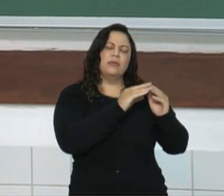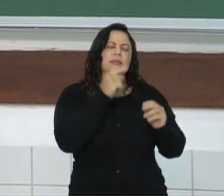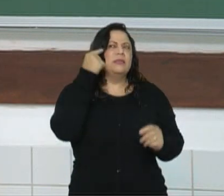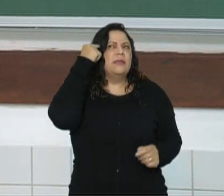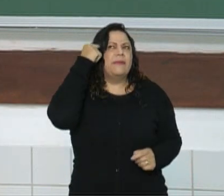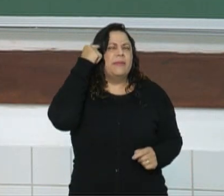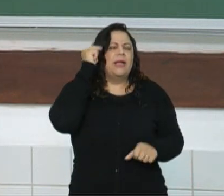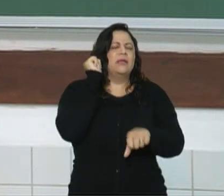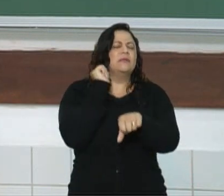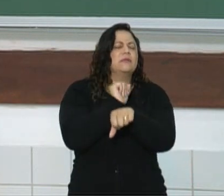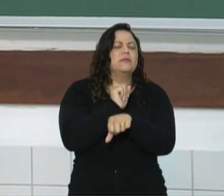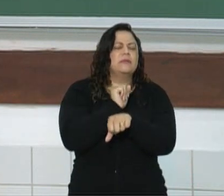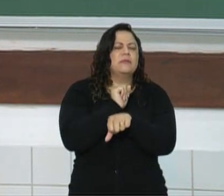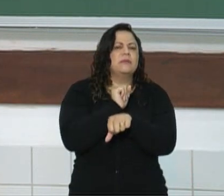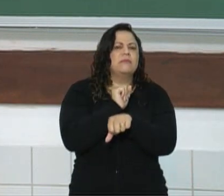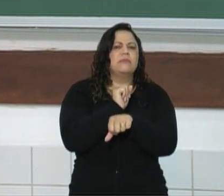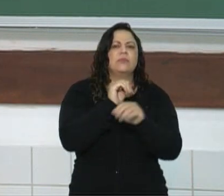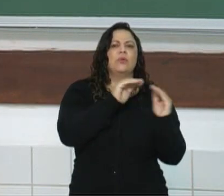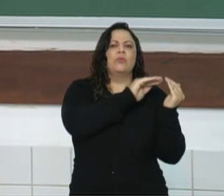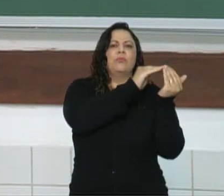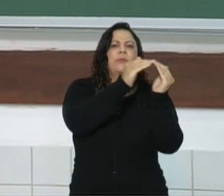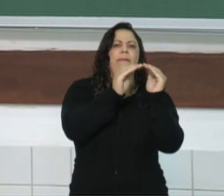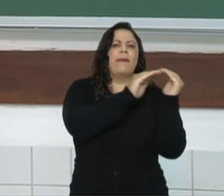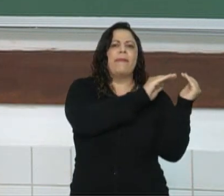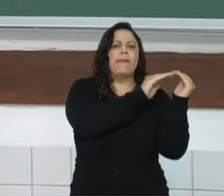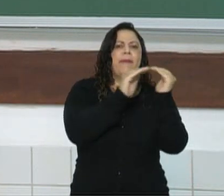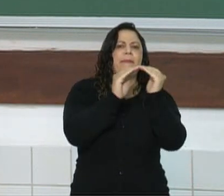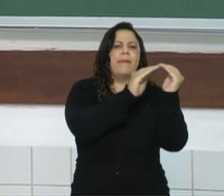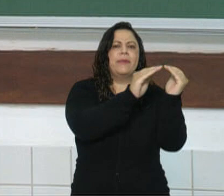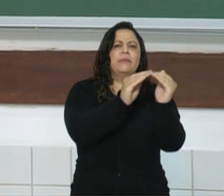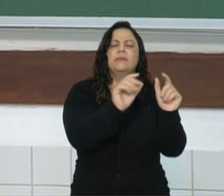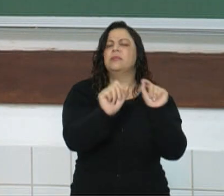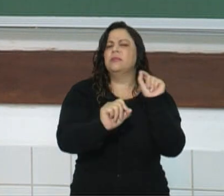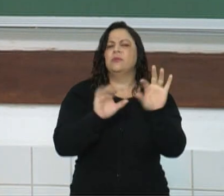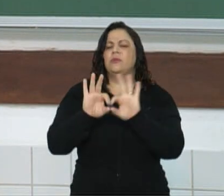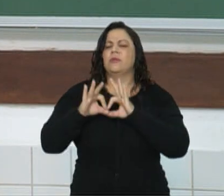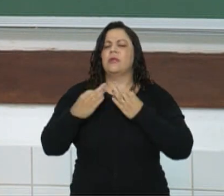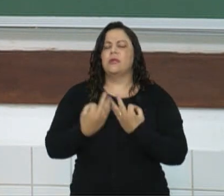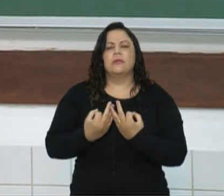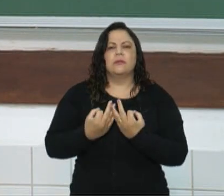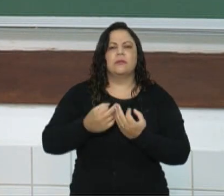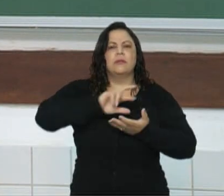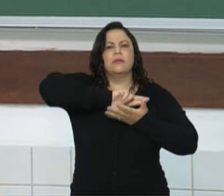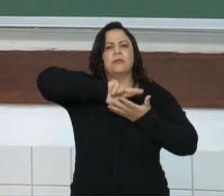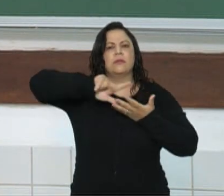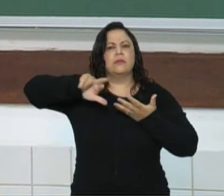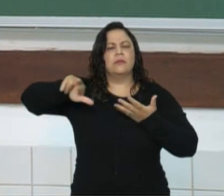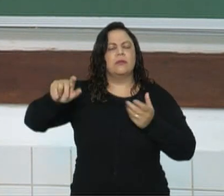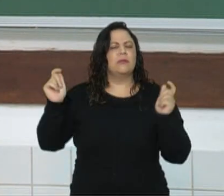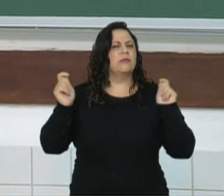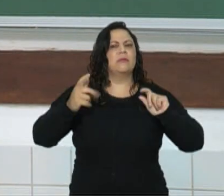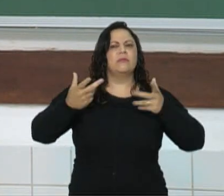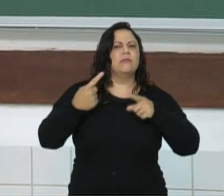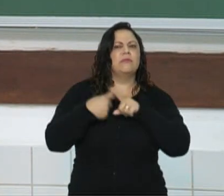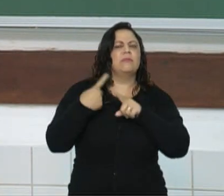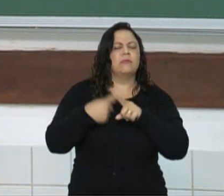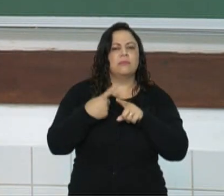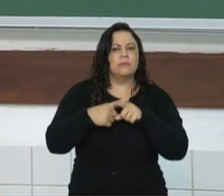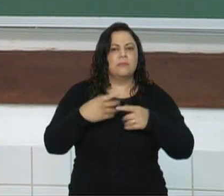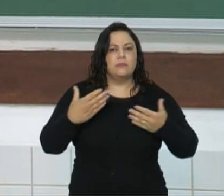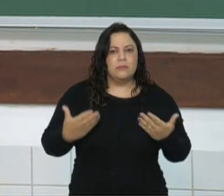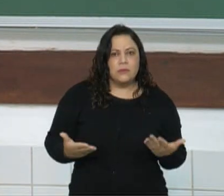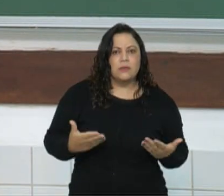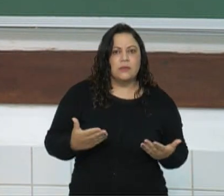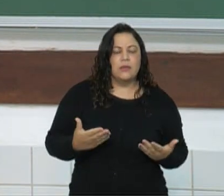seus arredores, na sua vizinhança, na sua família, em vários aspectos que te circundam. Por que isso? Nós vamos